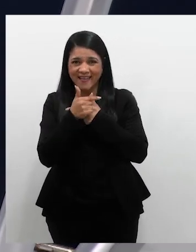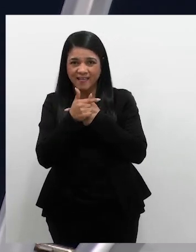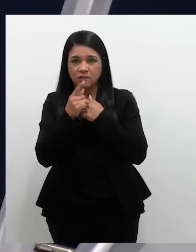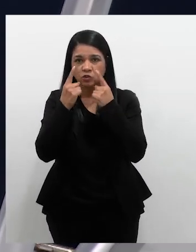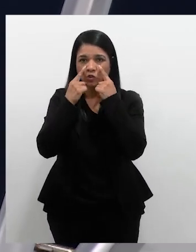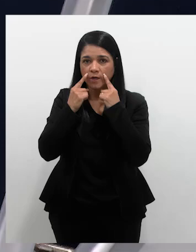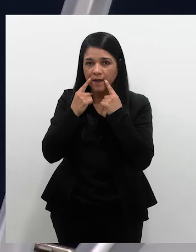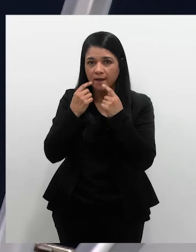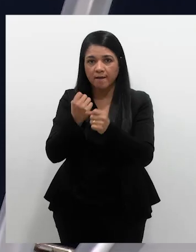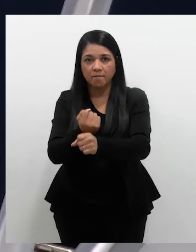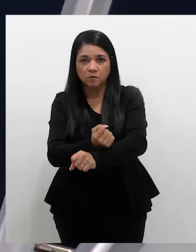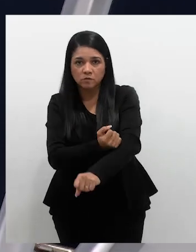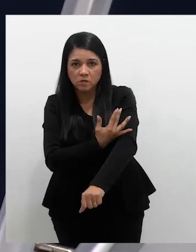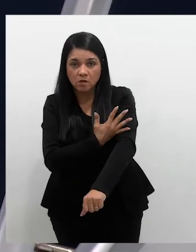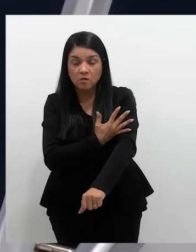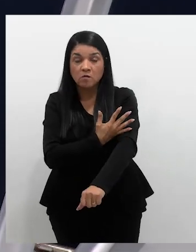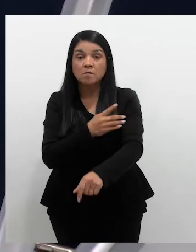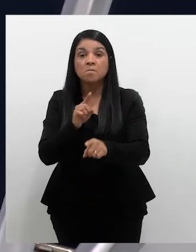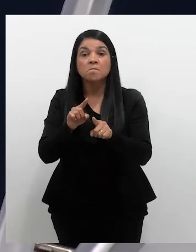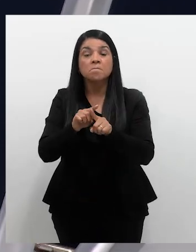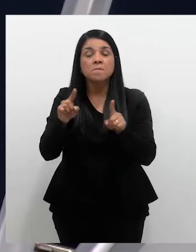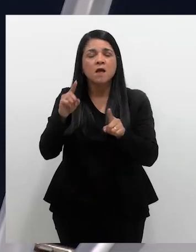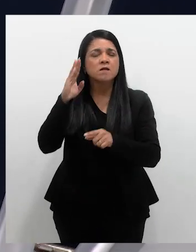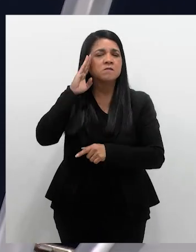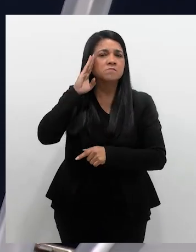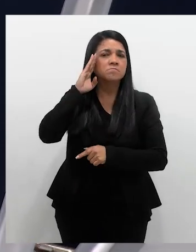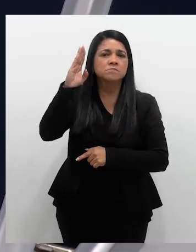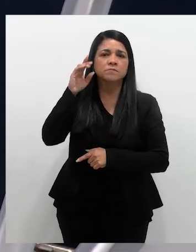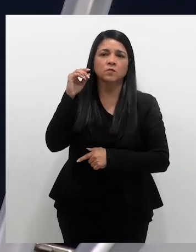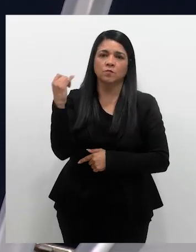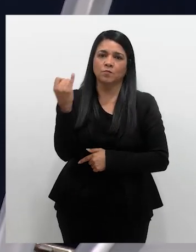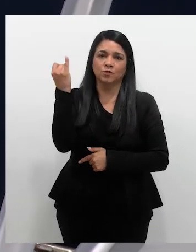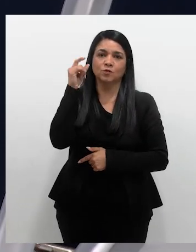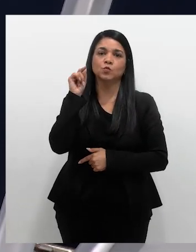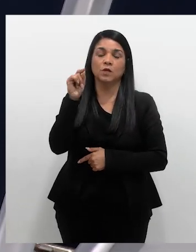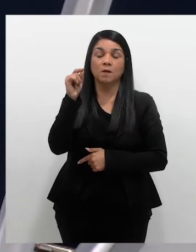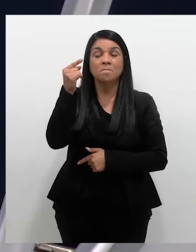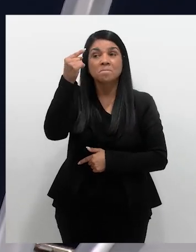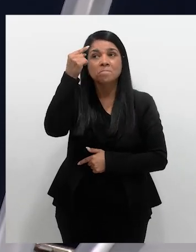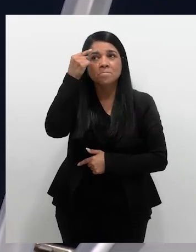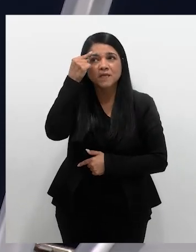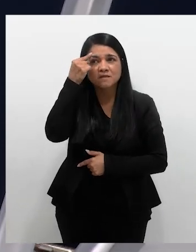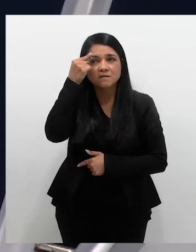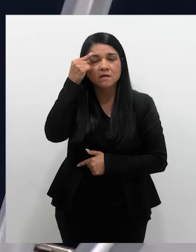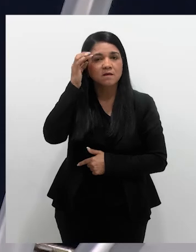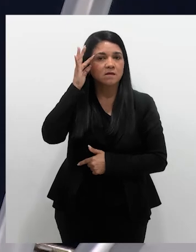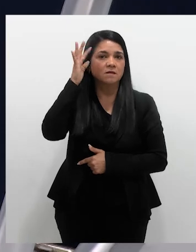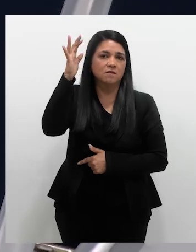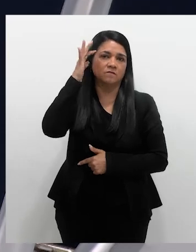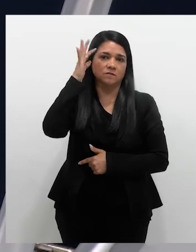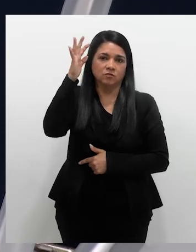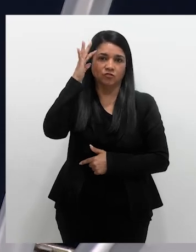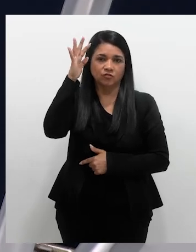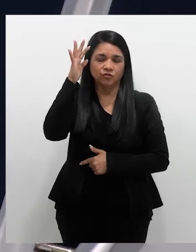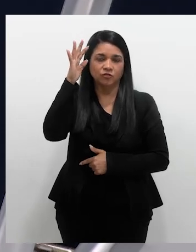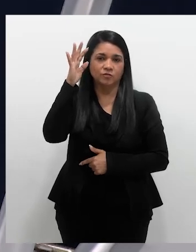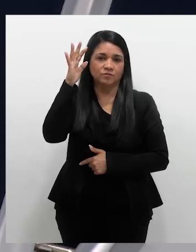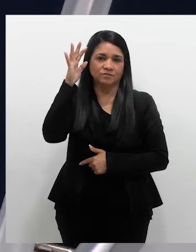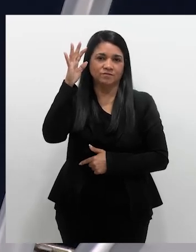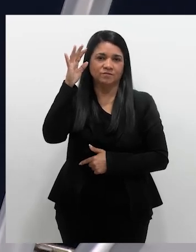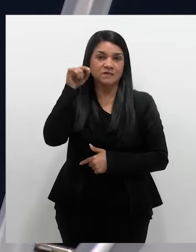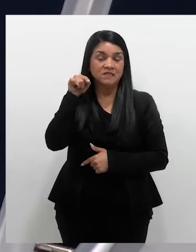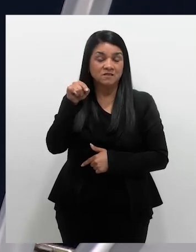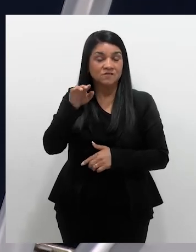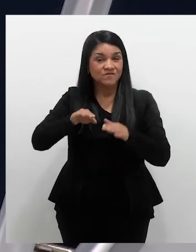faz chorar, faz se emocionar, mas mais importante de tudo, ele faz você pensar. Você pensar sobre aquilo, se